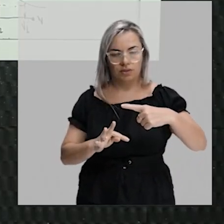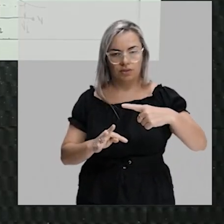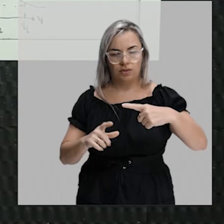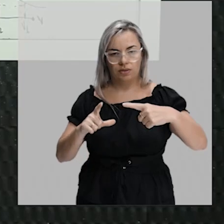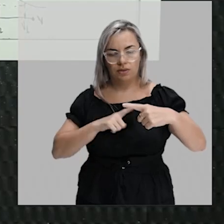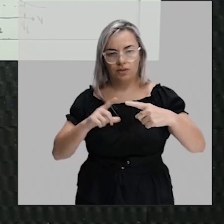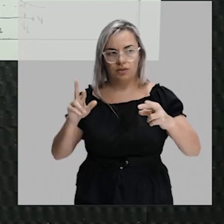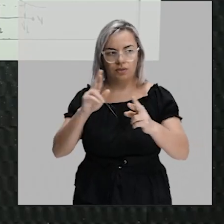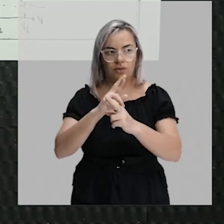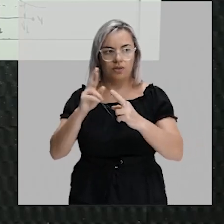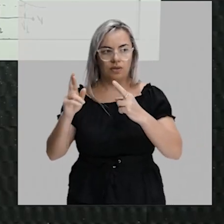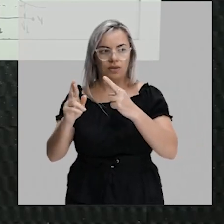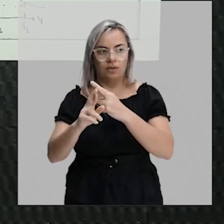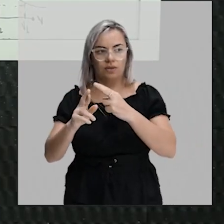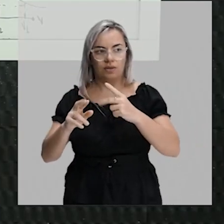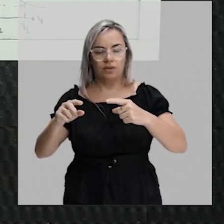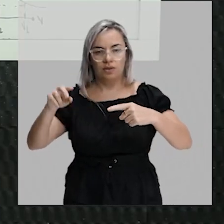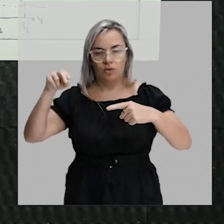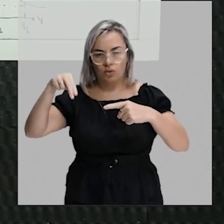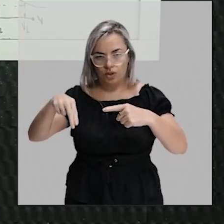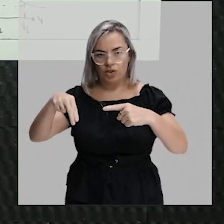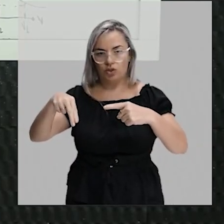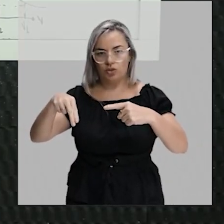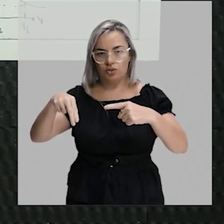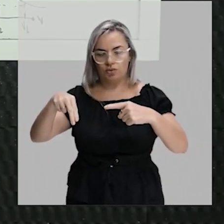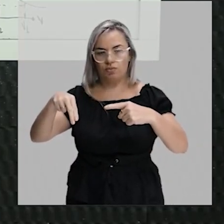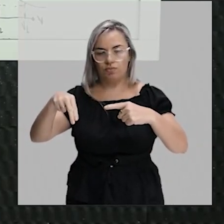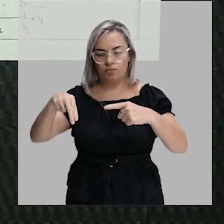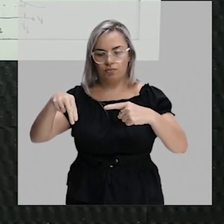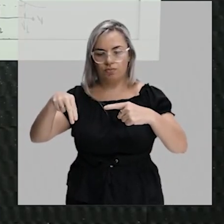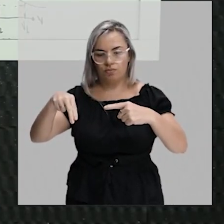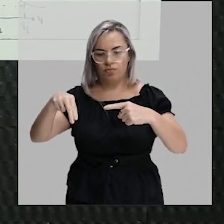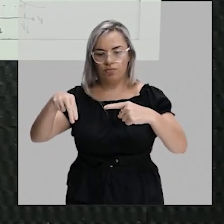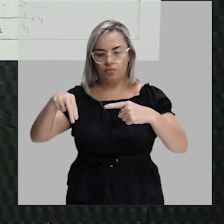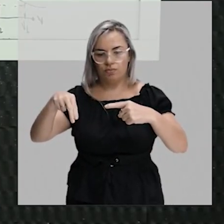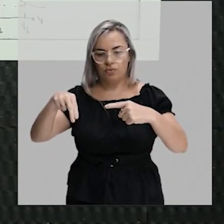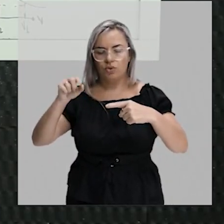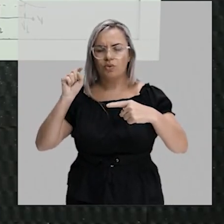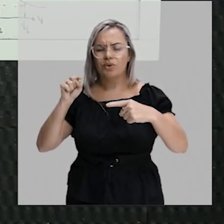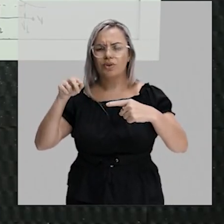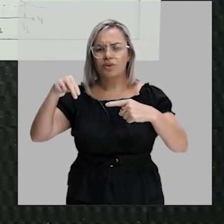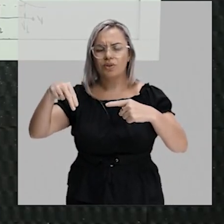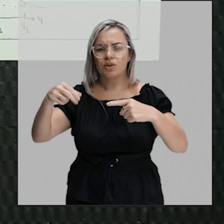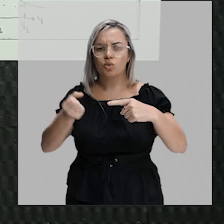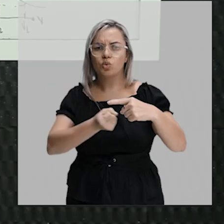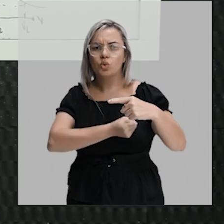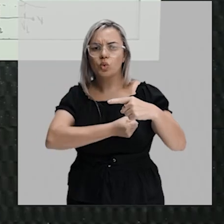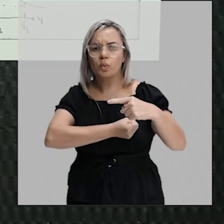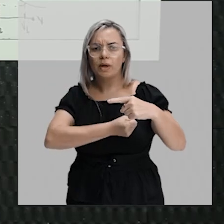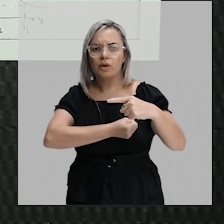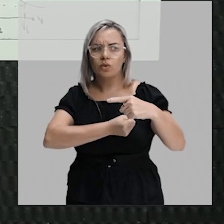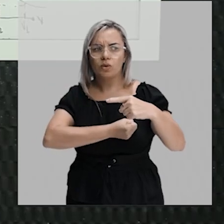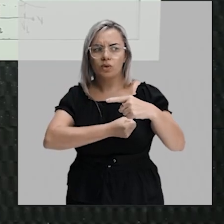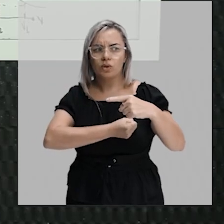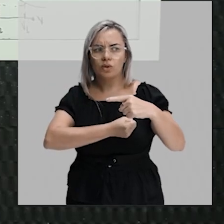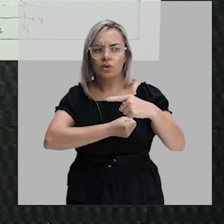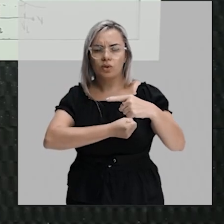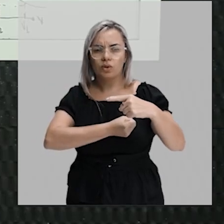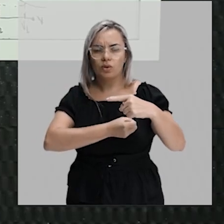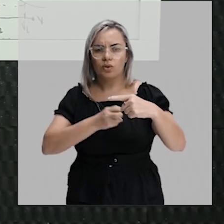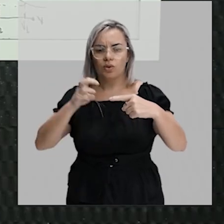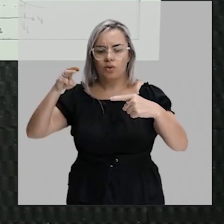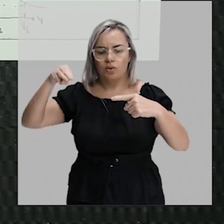o N, certo? Esse N, para a gente, vai ser o número